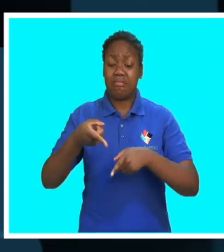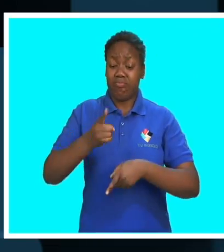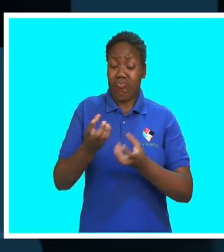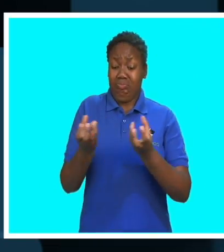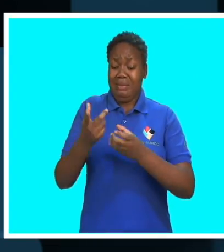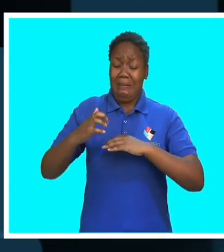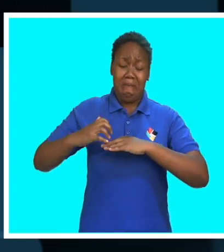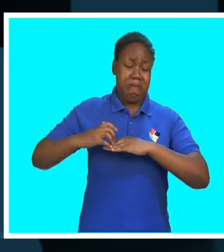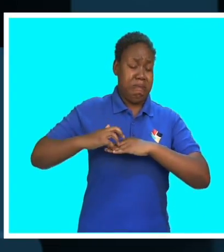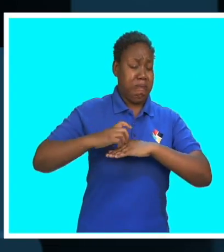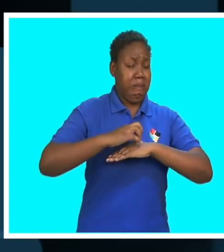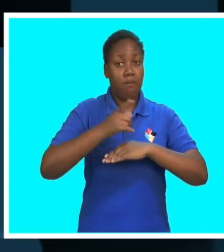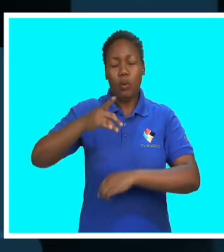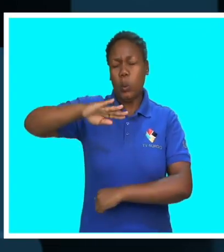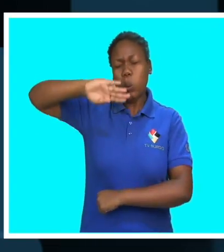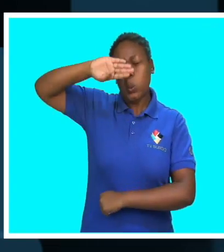diagnosticado próstata.